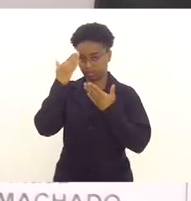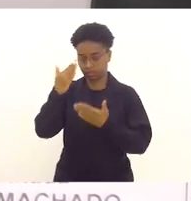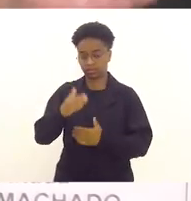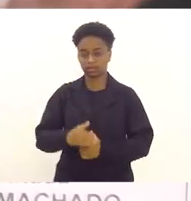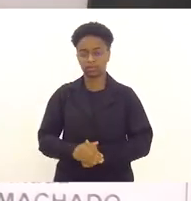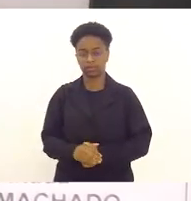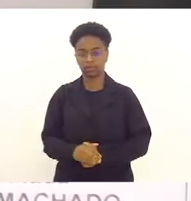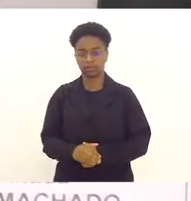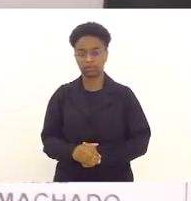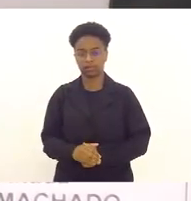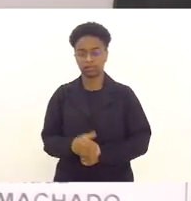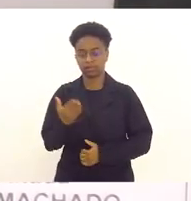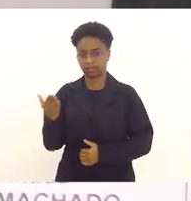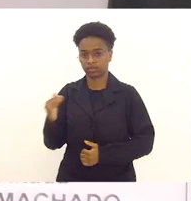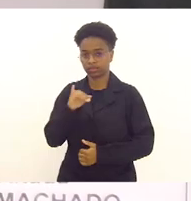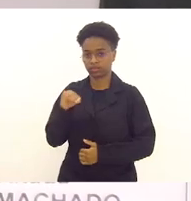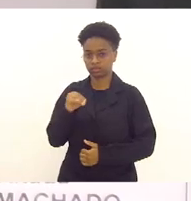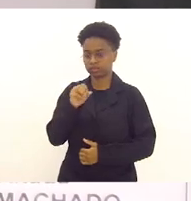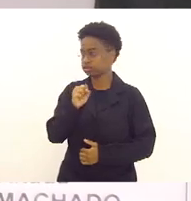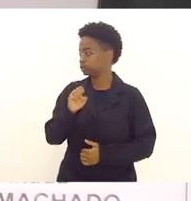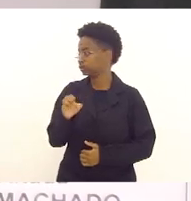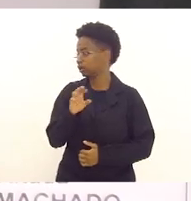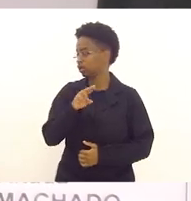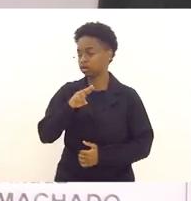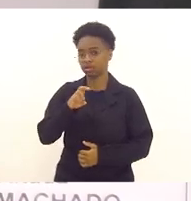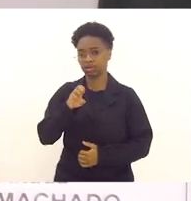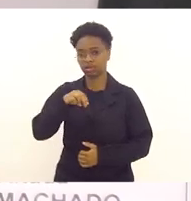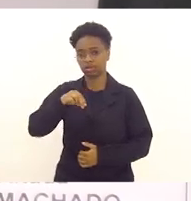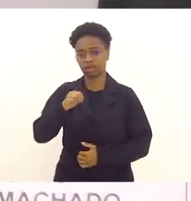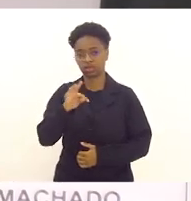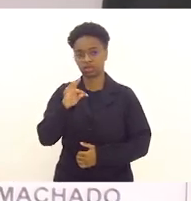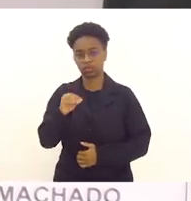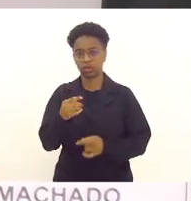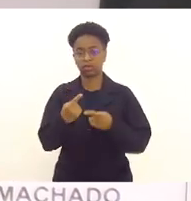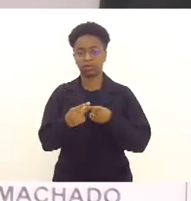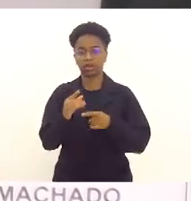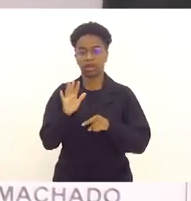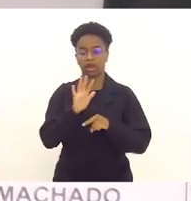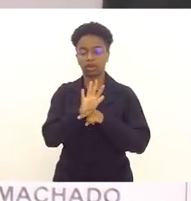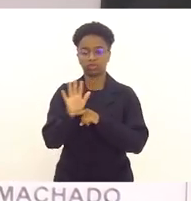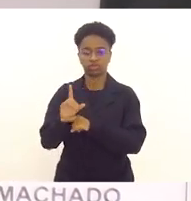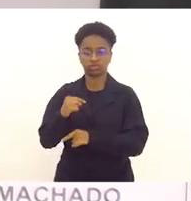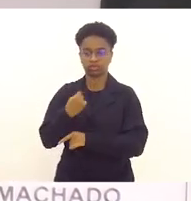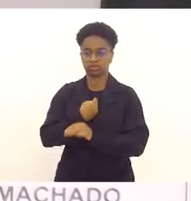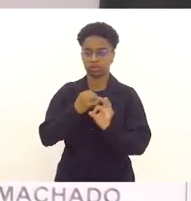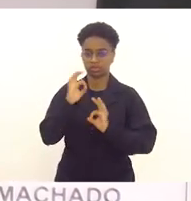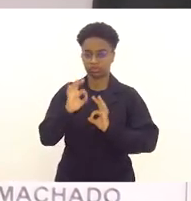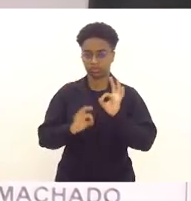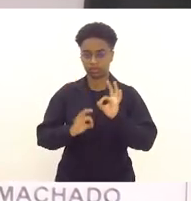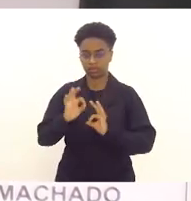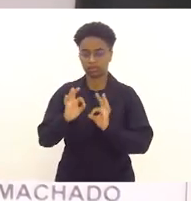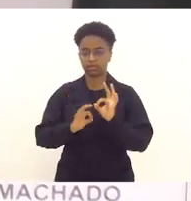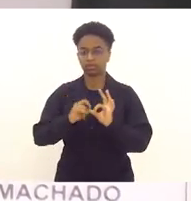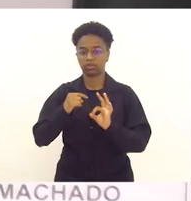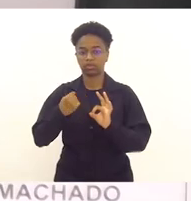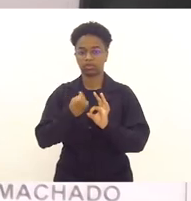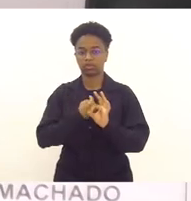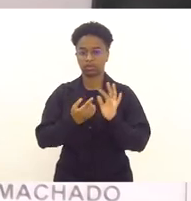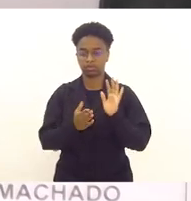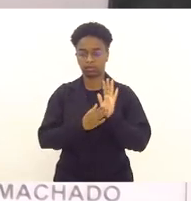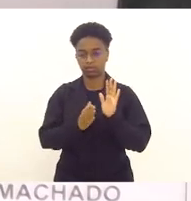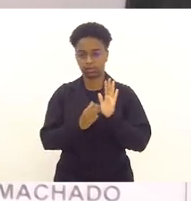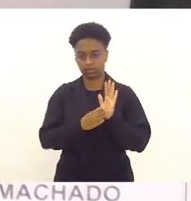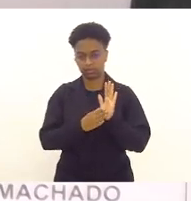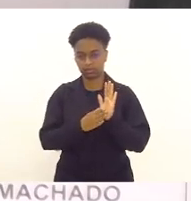particular o Dr José Renato que nos ajudou aqui na formulação ainda nossa proposta